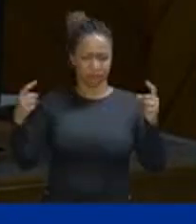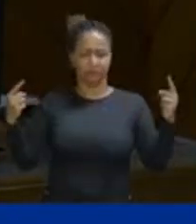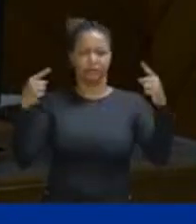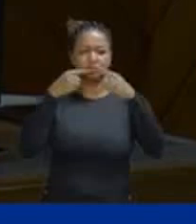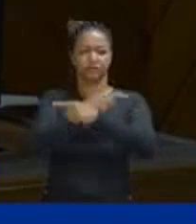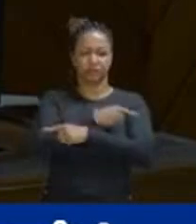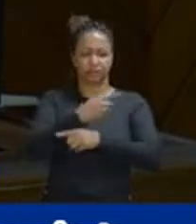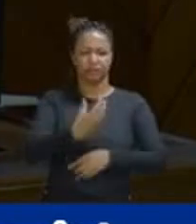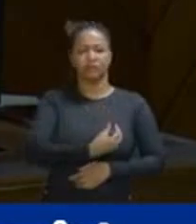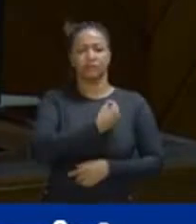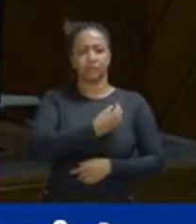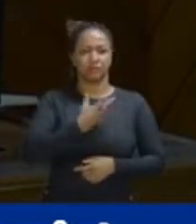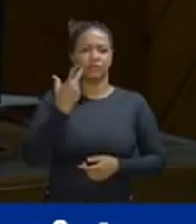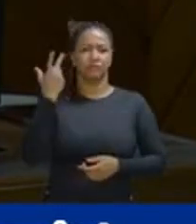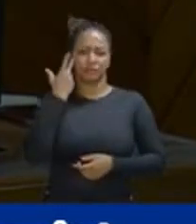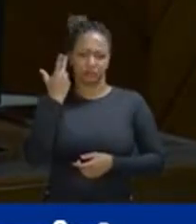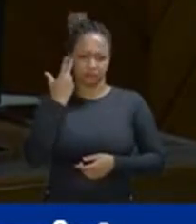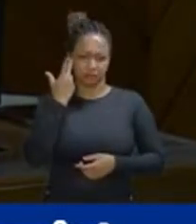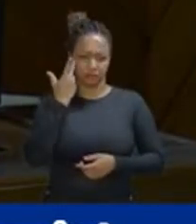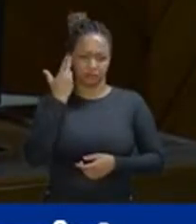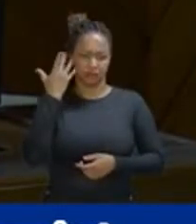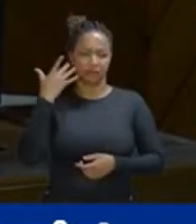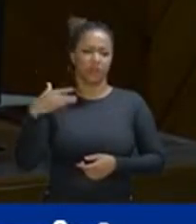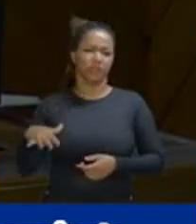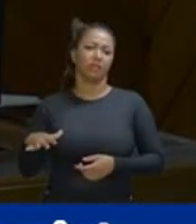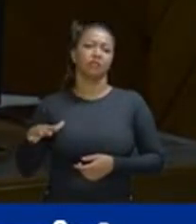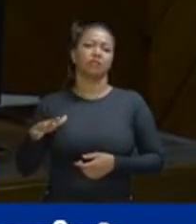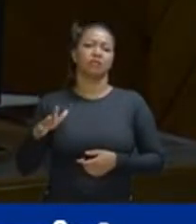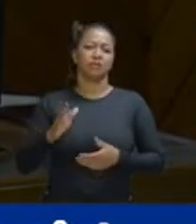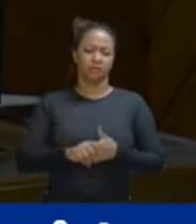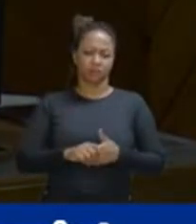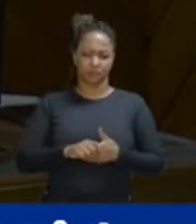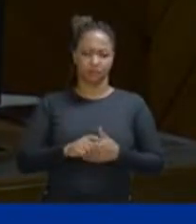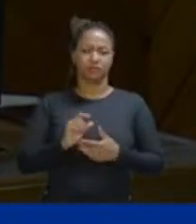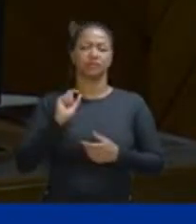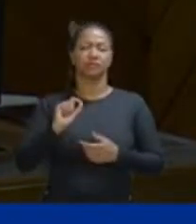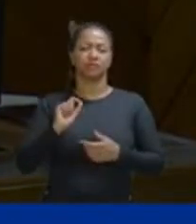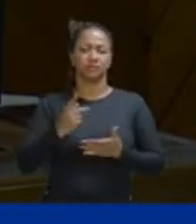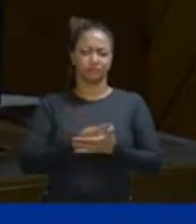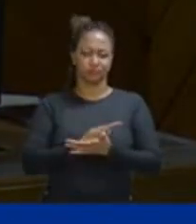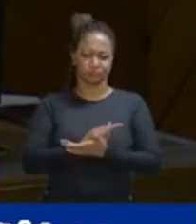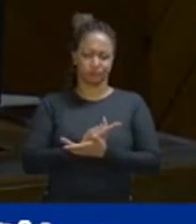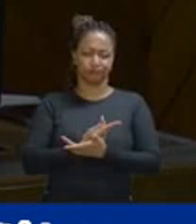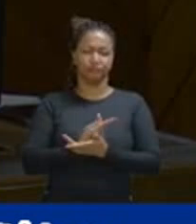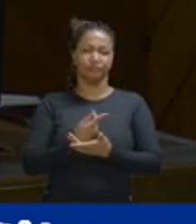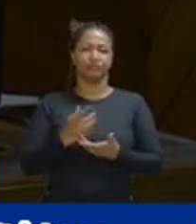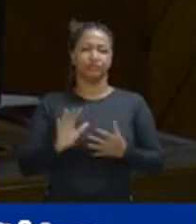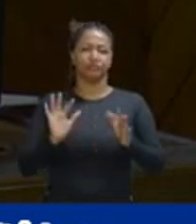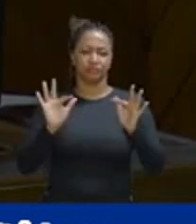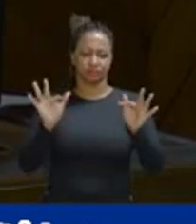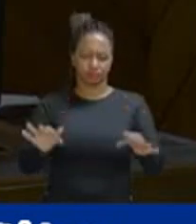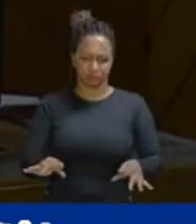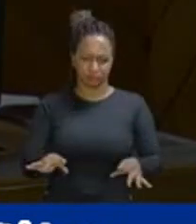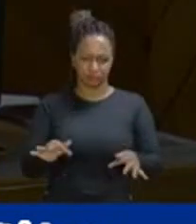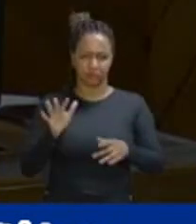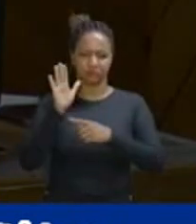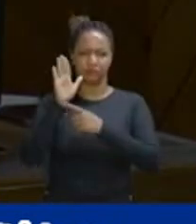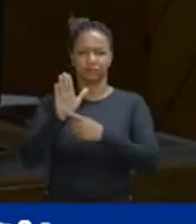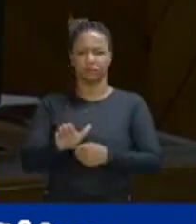à vida, naturalmente os efeitos aí são infringentes, que é a consequência. À medida que o fato se